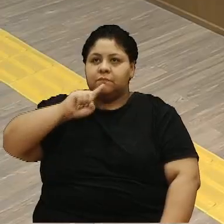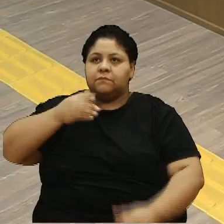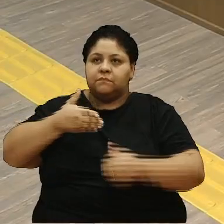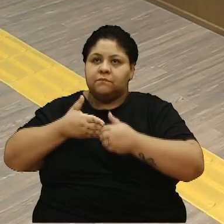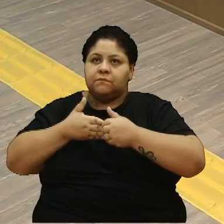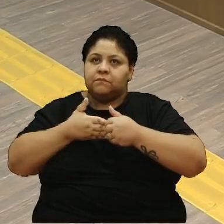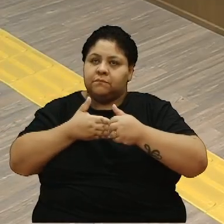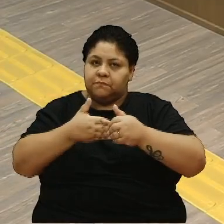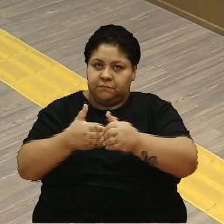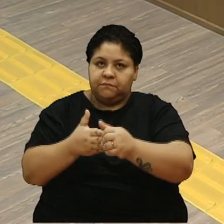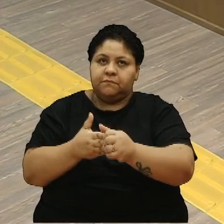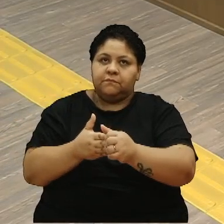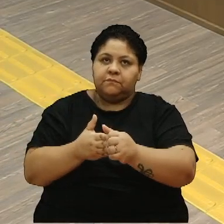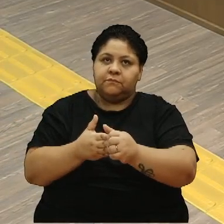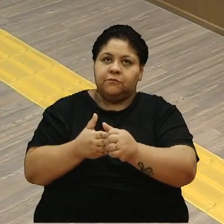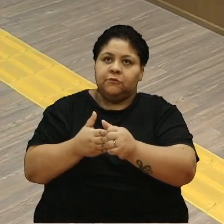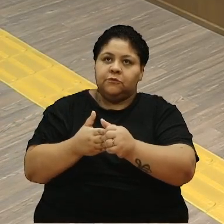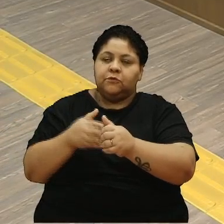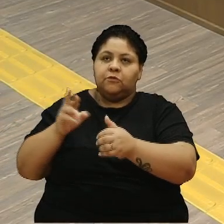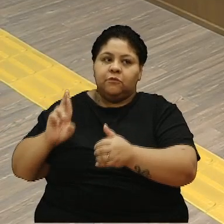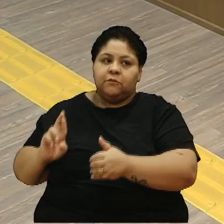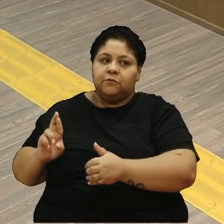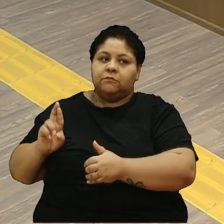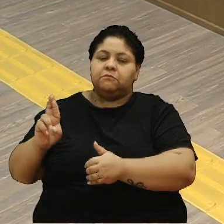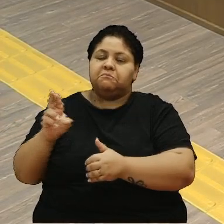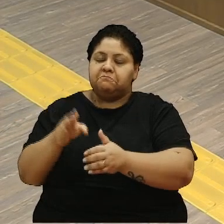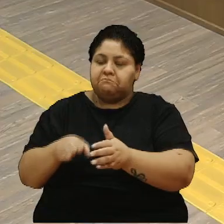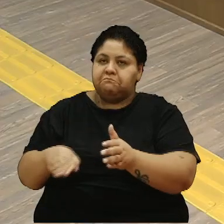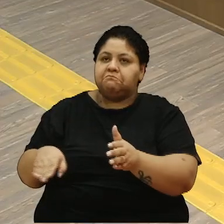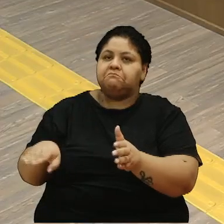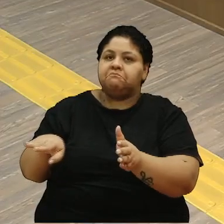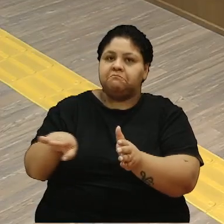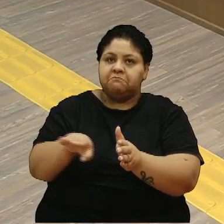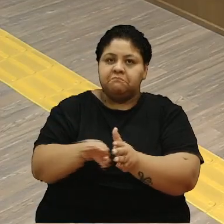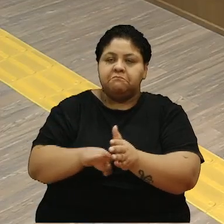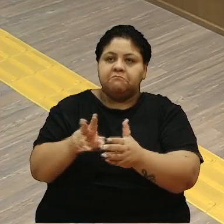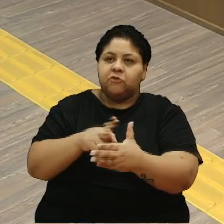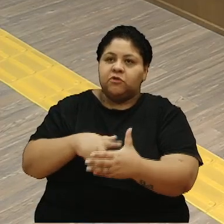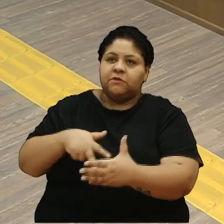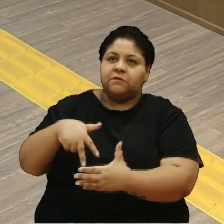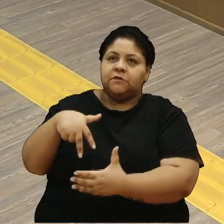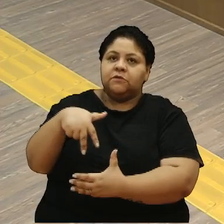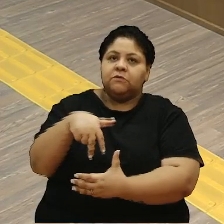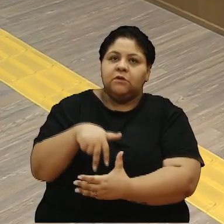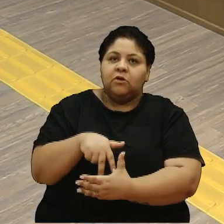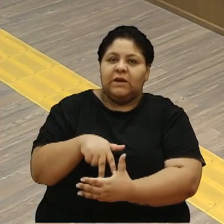Acompanhe o senhor Álvaro Romeu Moreira do Nascimento, representante da Associação